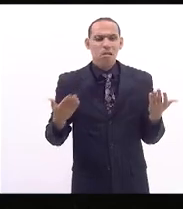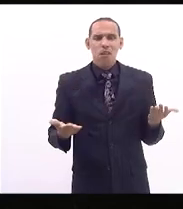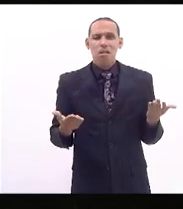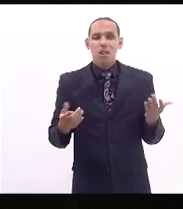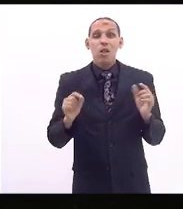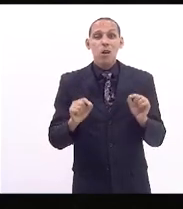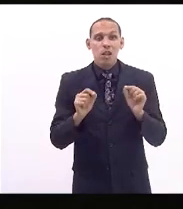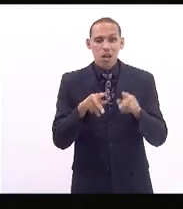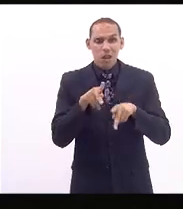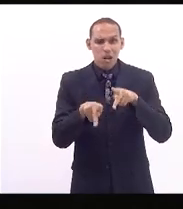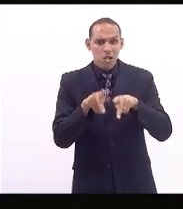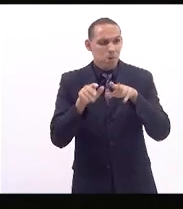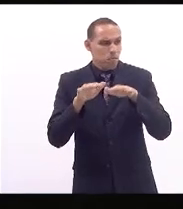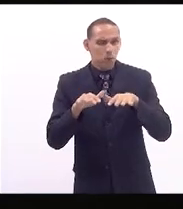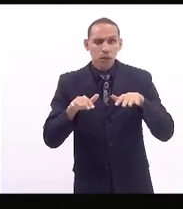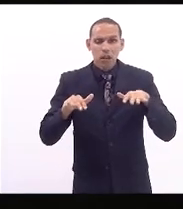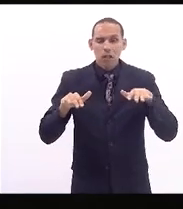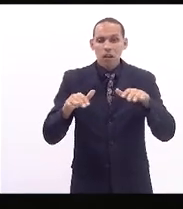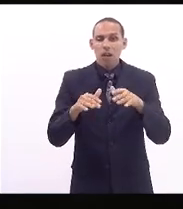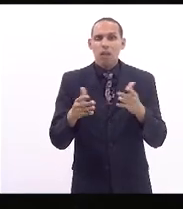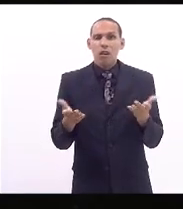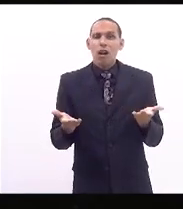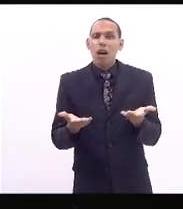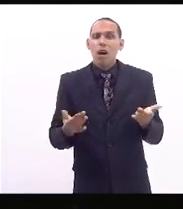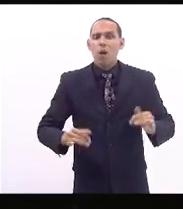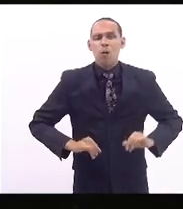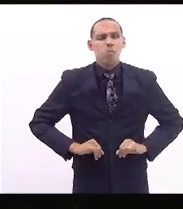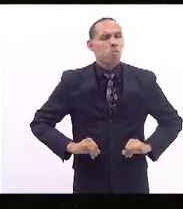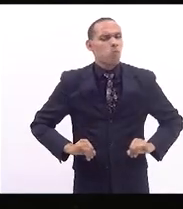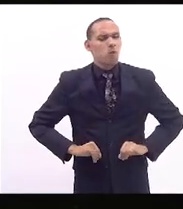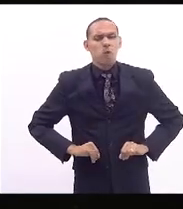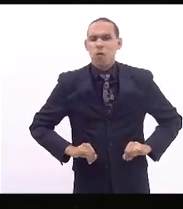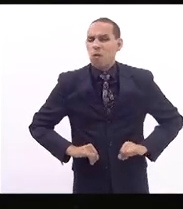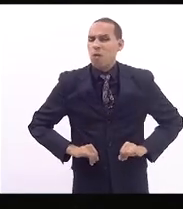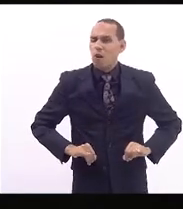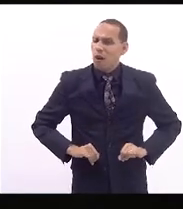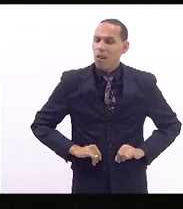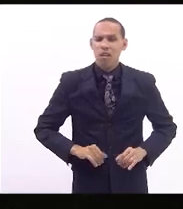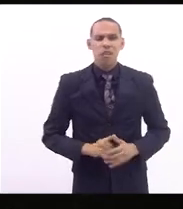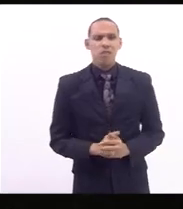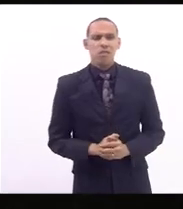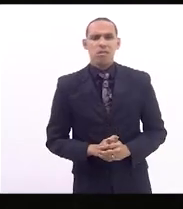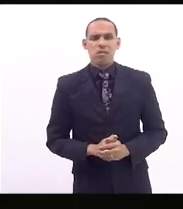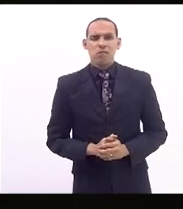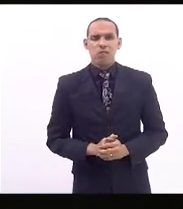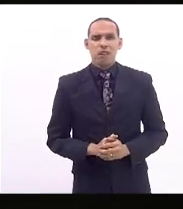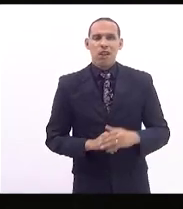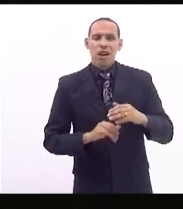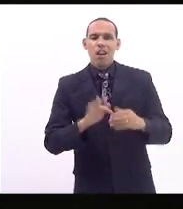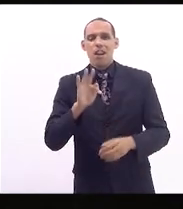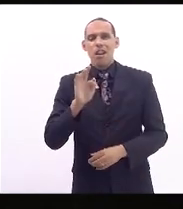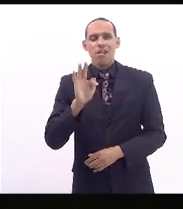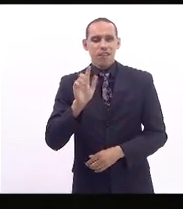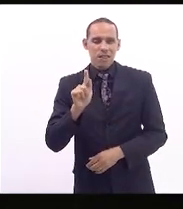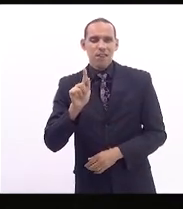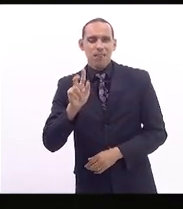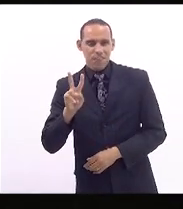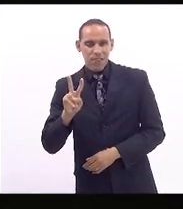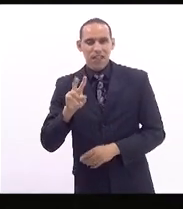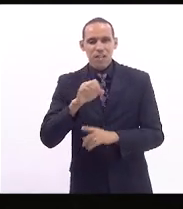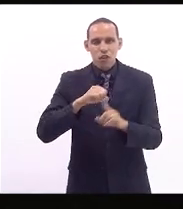que a nossa população ela vem sofrendo absurdamente a Fundação Getúlio Vargas FGV